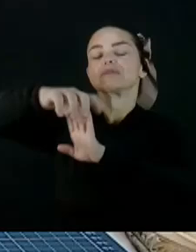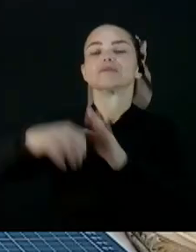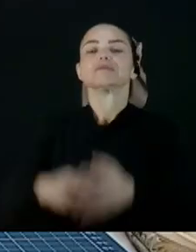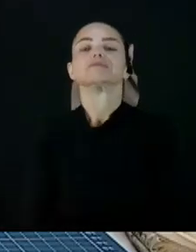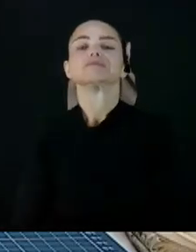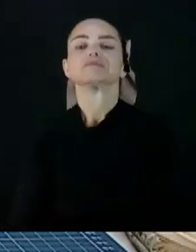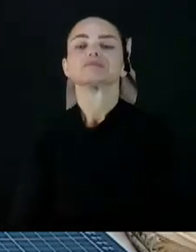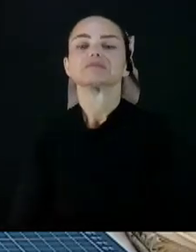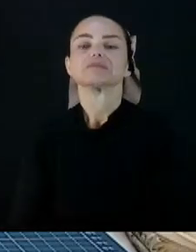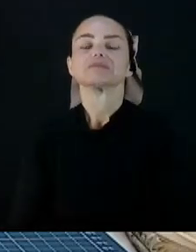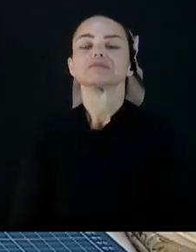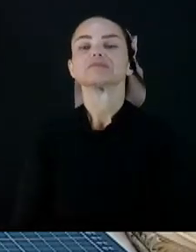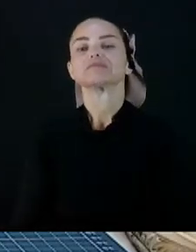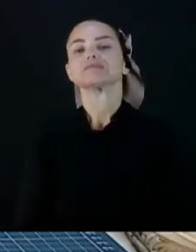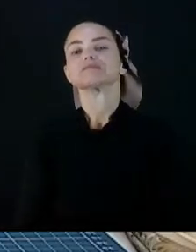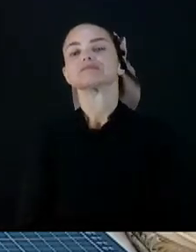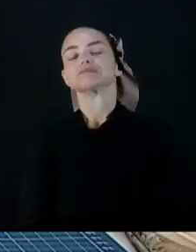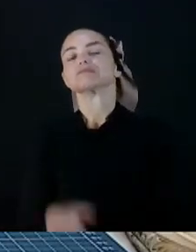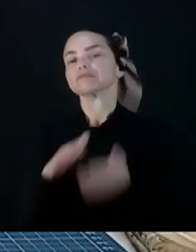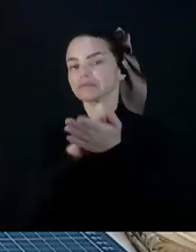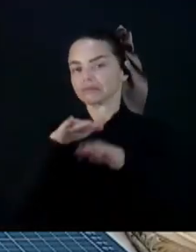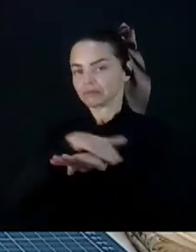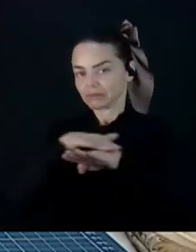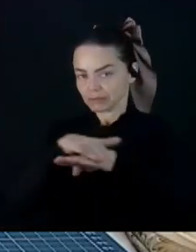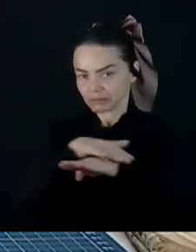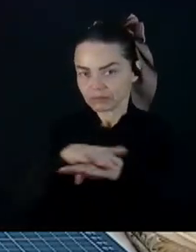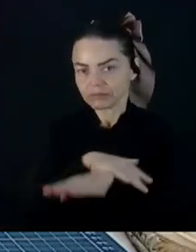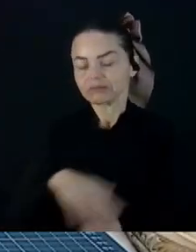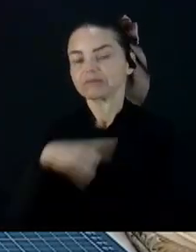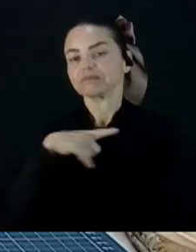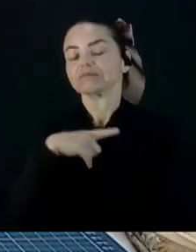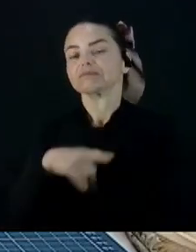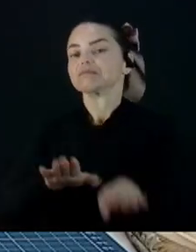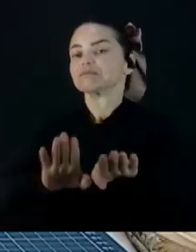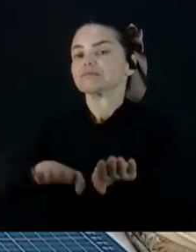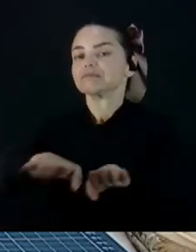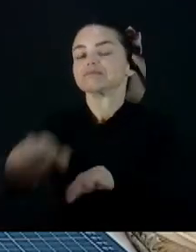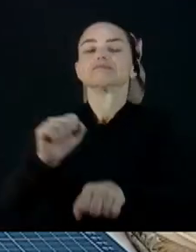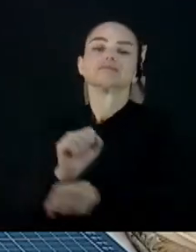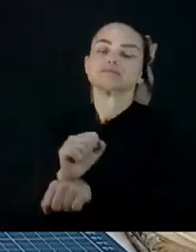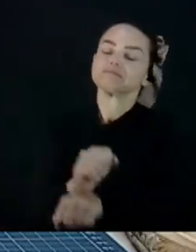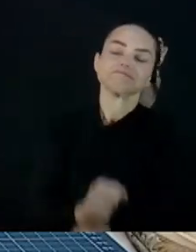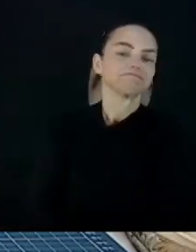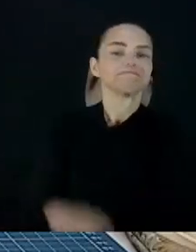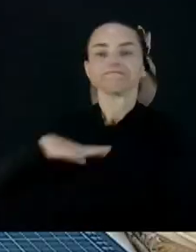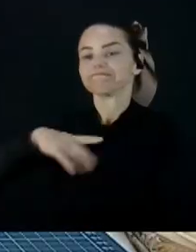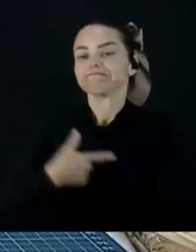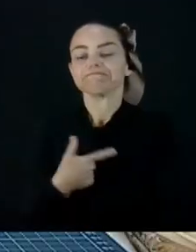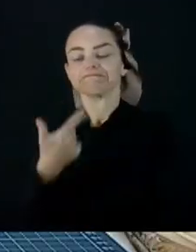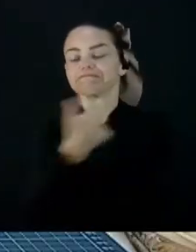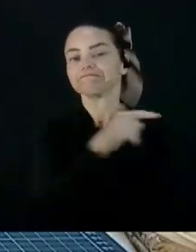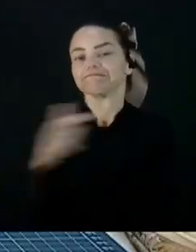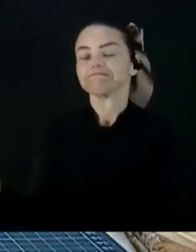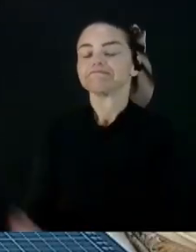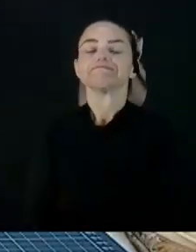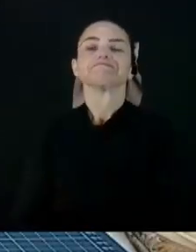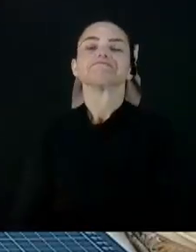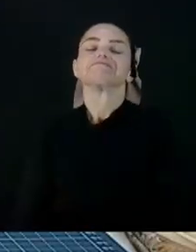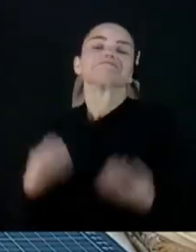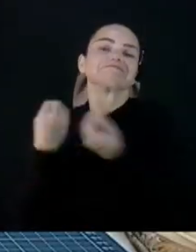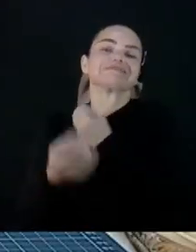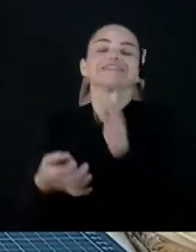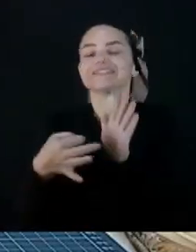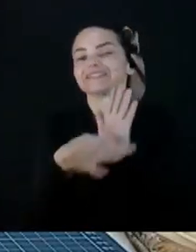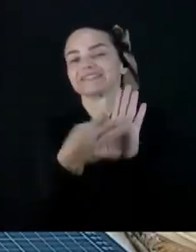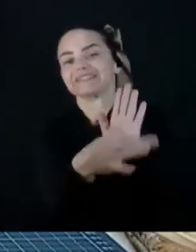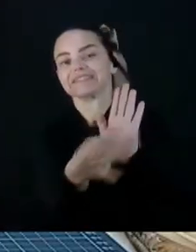E a gente conversou no início sobre pessoas que têm máquina em casa parada, né? Não tem coragem de começar. O que você diria como uma dica para a pessoa perder